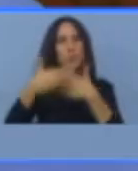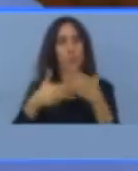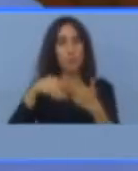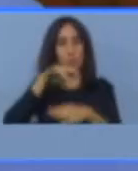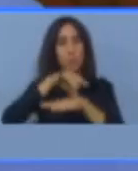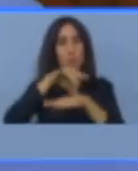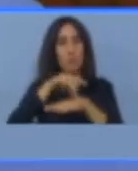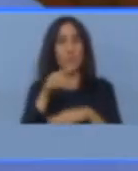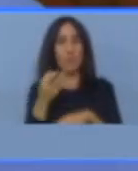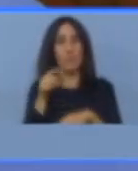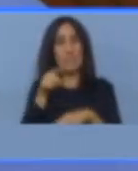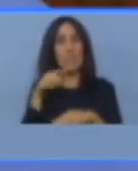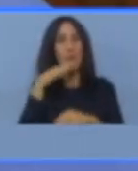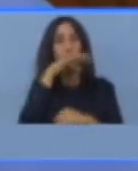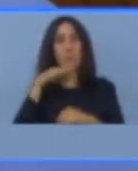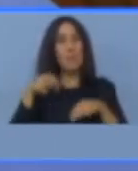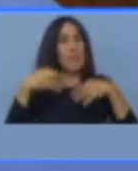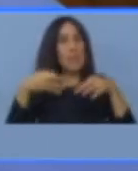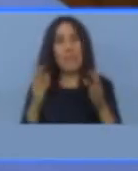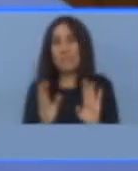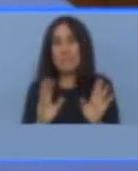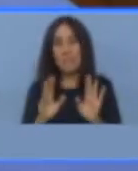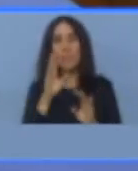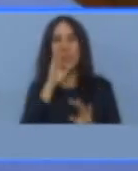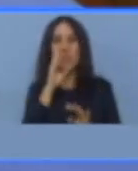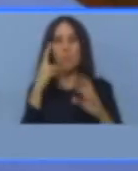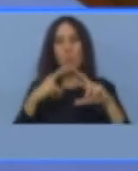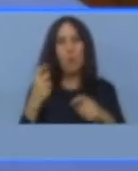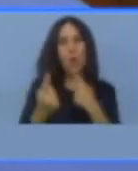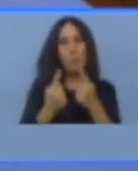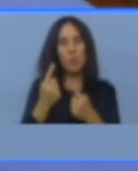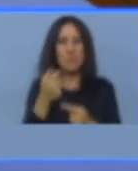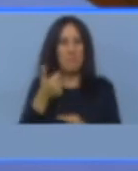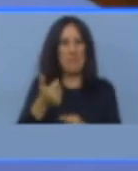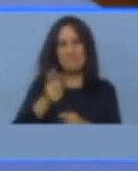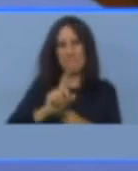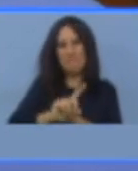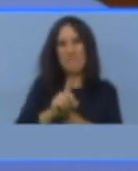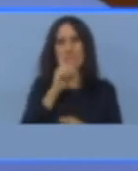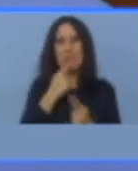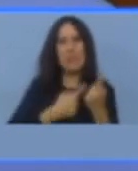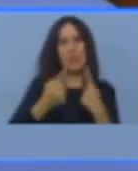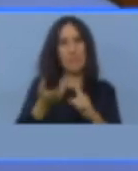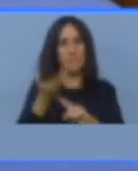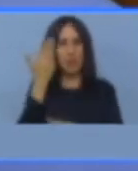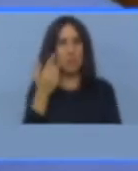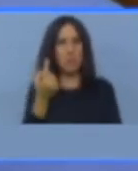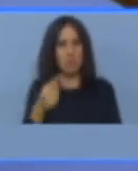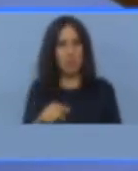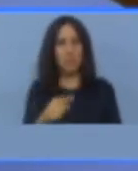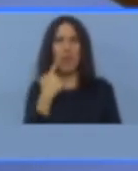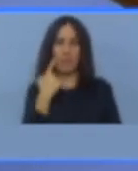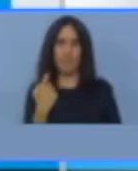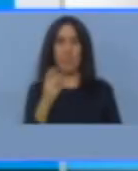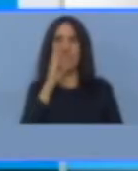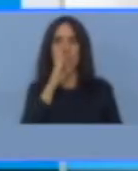doença. E nesse sentido a família que não adie. Se identifica qualquer coisa que considera menos bem, mais estranha, repara,